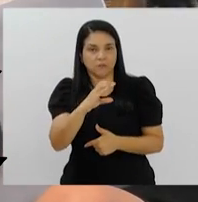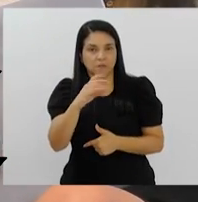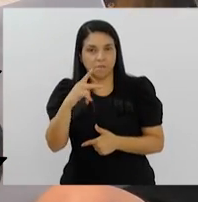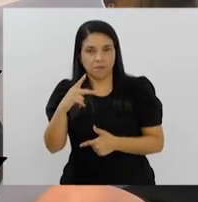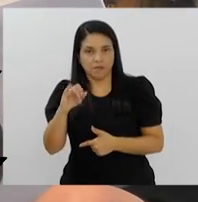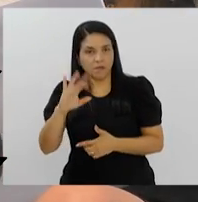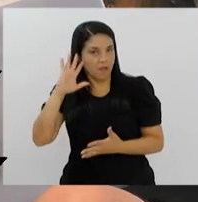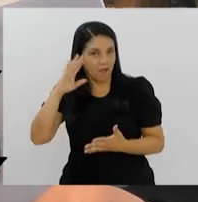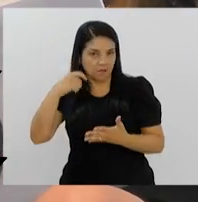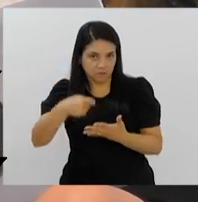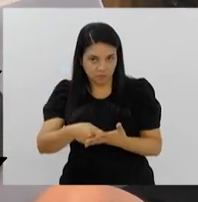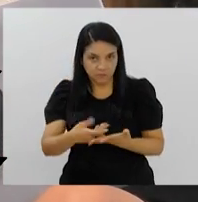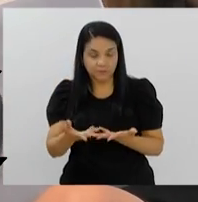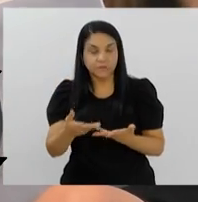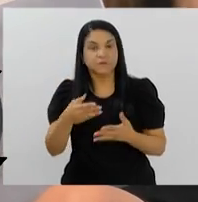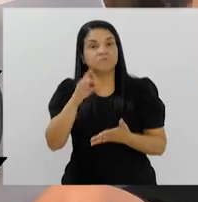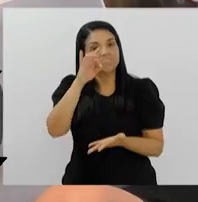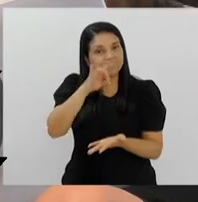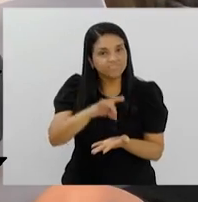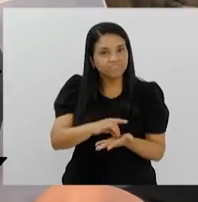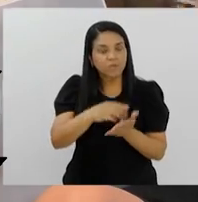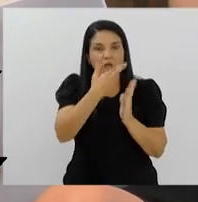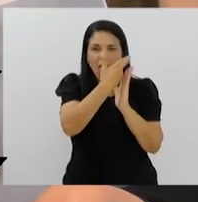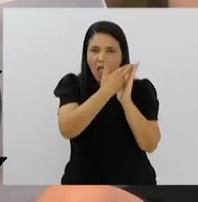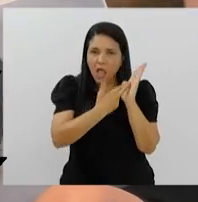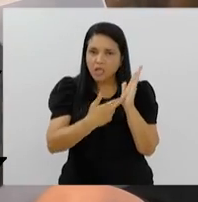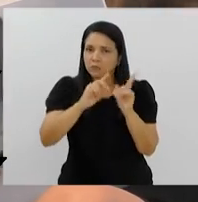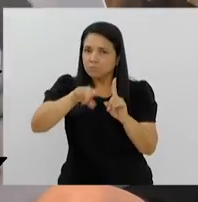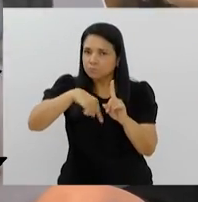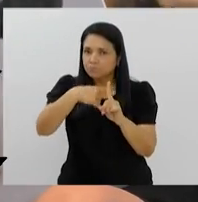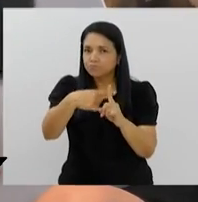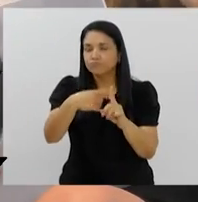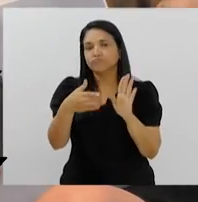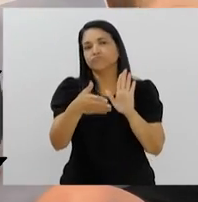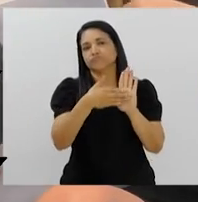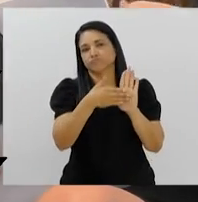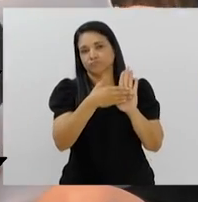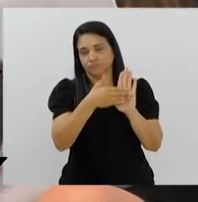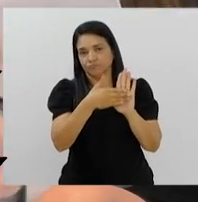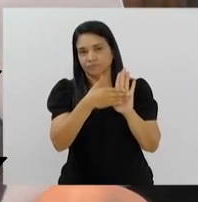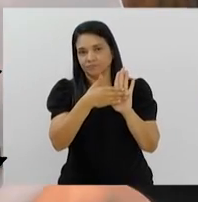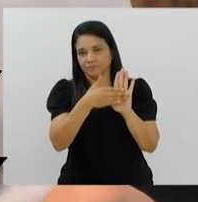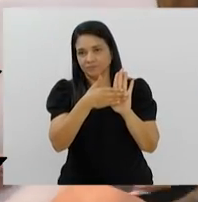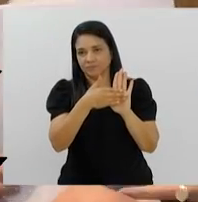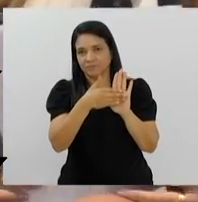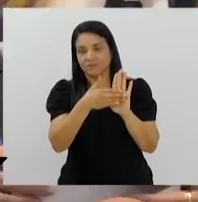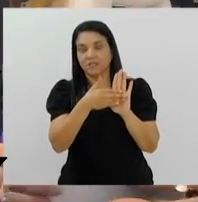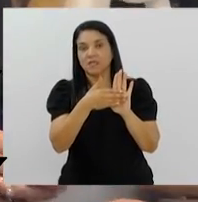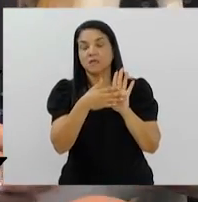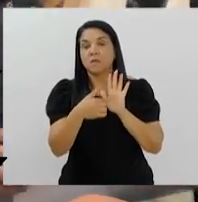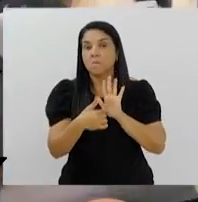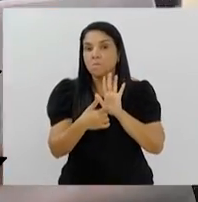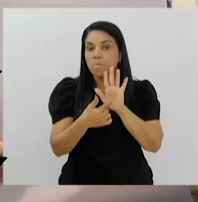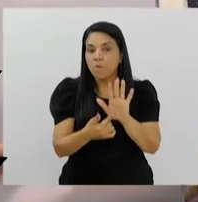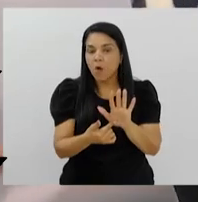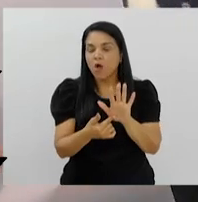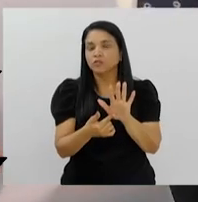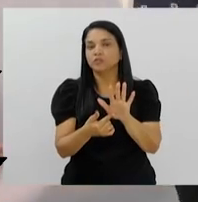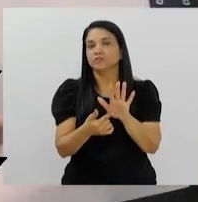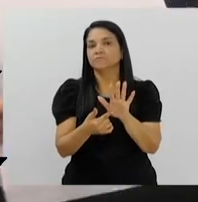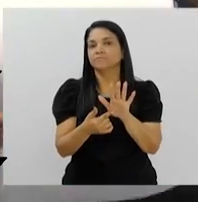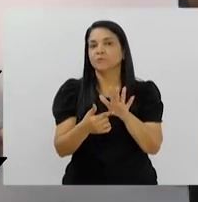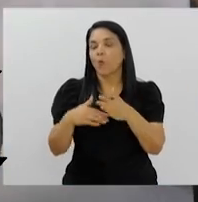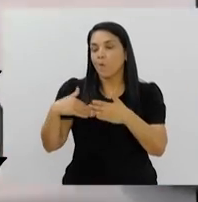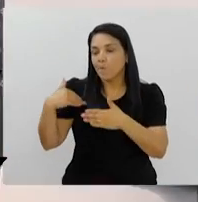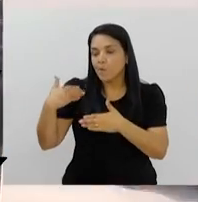ter de fato uma um relatório propositivo e que mostre exatamente um cenário dessa construção que está